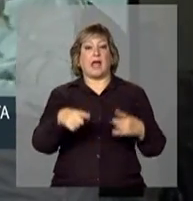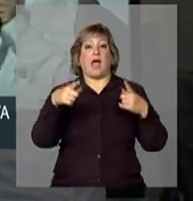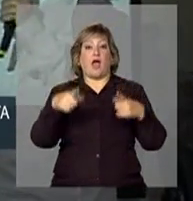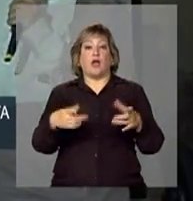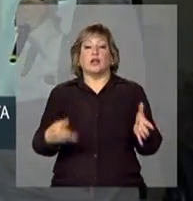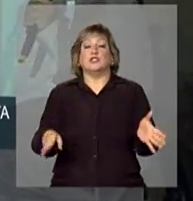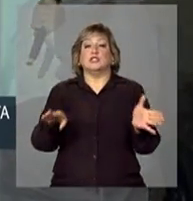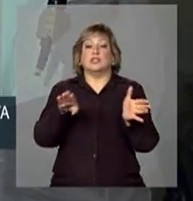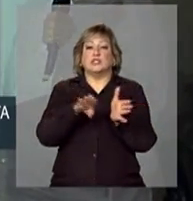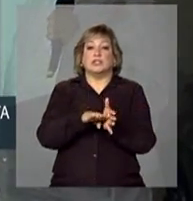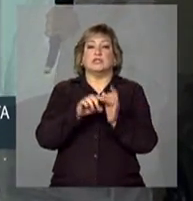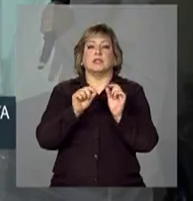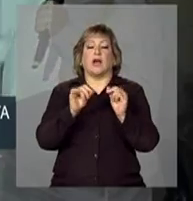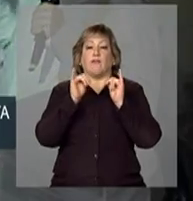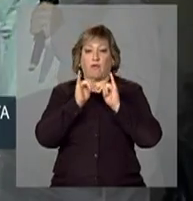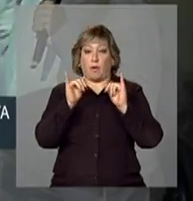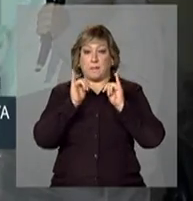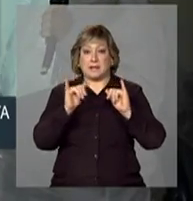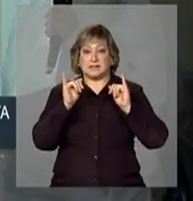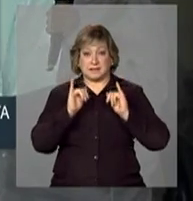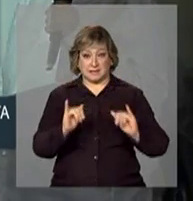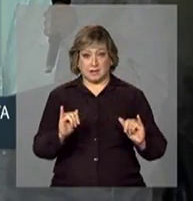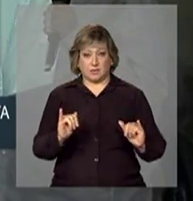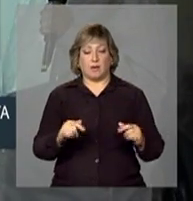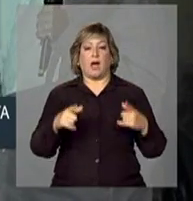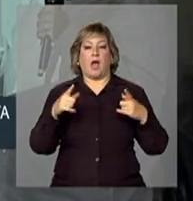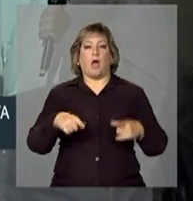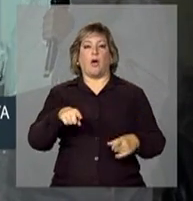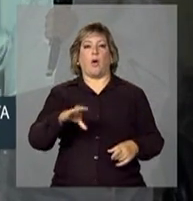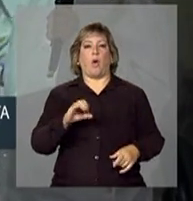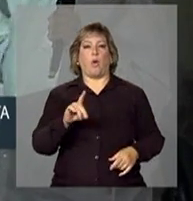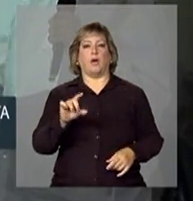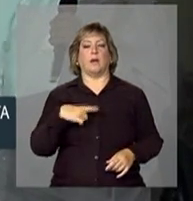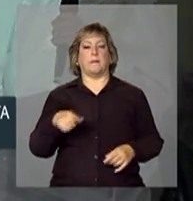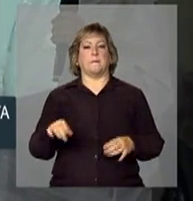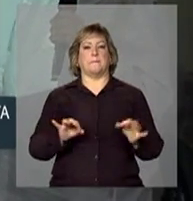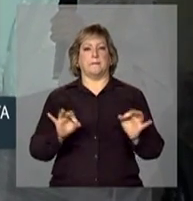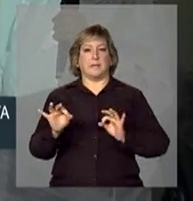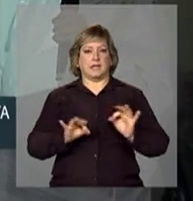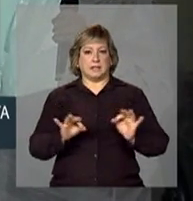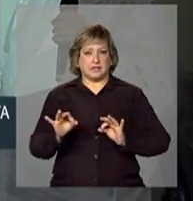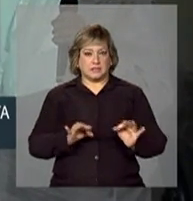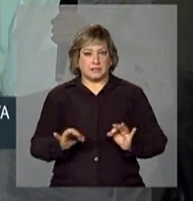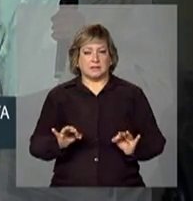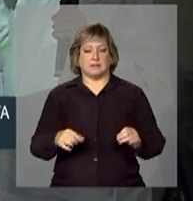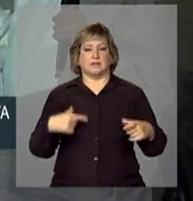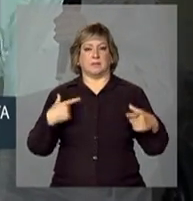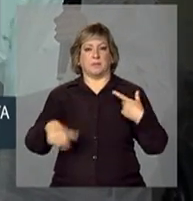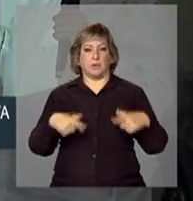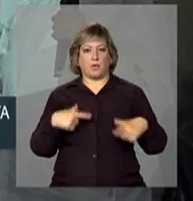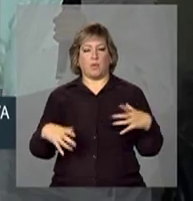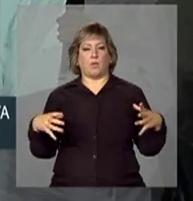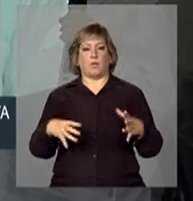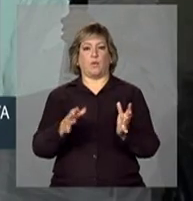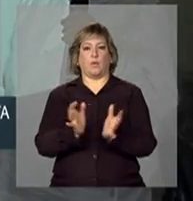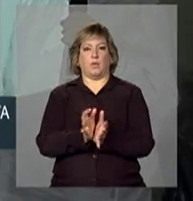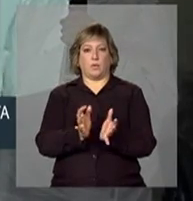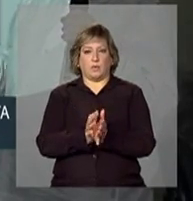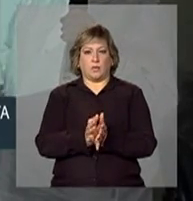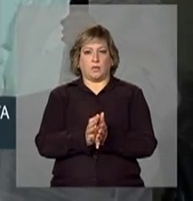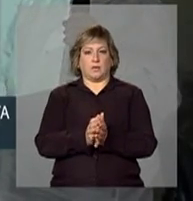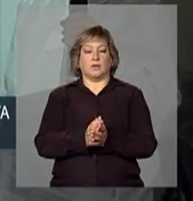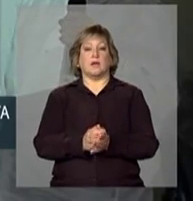as informações, por onde o COD planeja missões conjuntas e por onde o COD